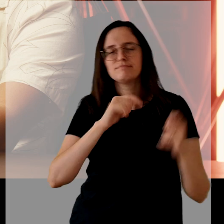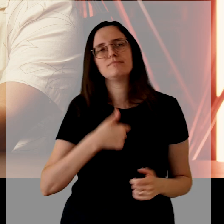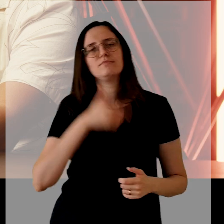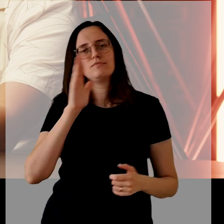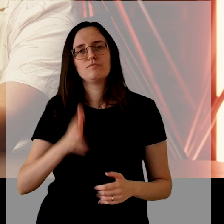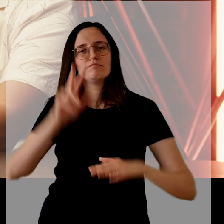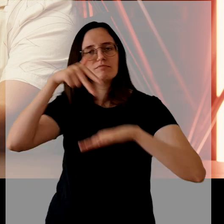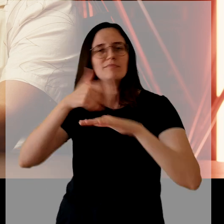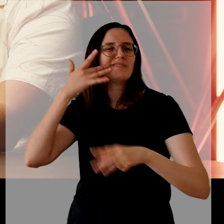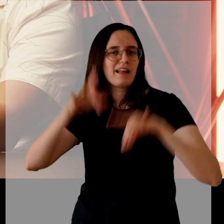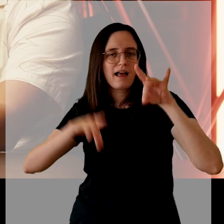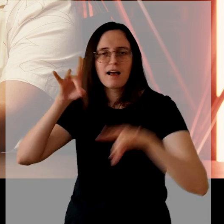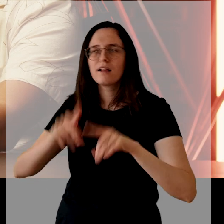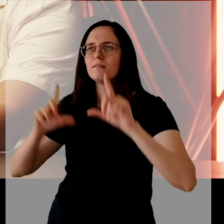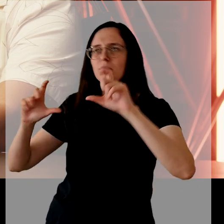muito palco.